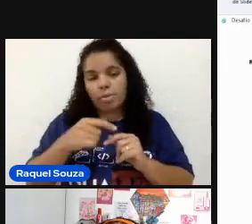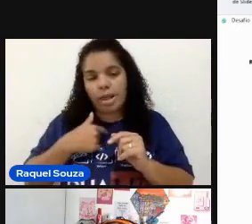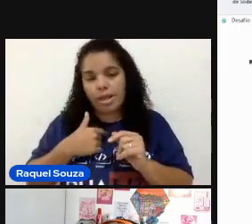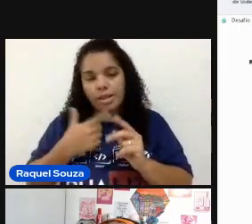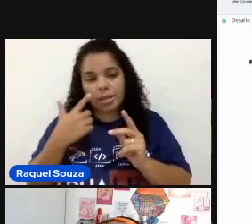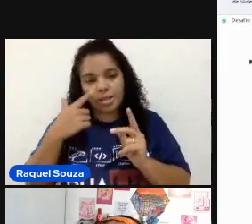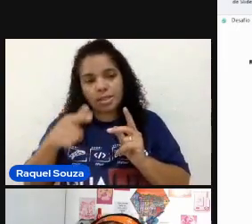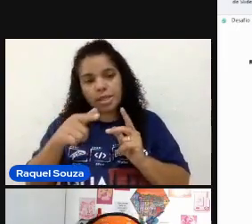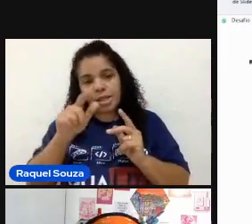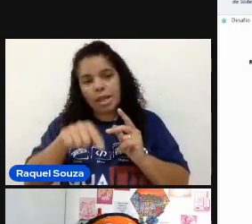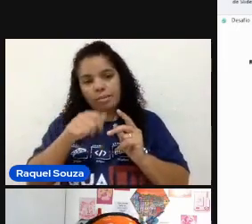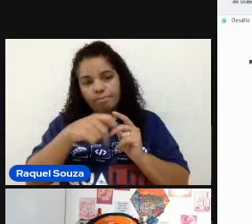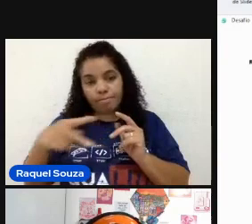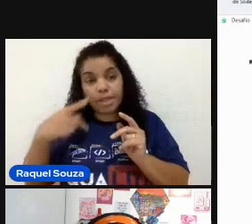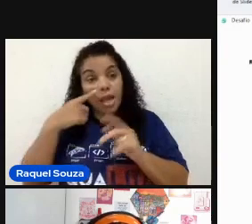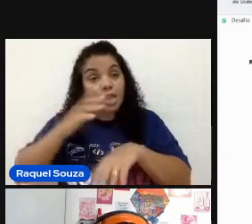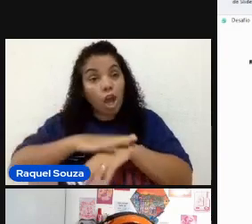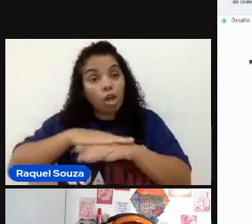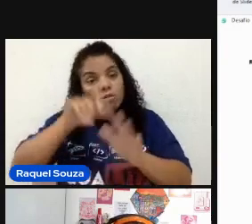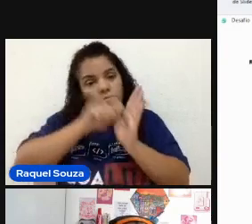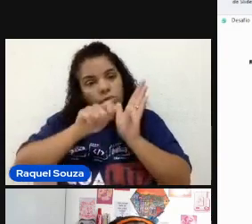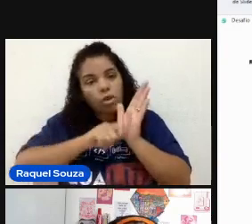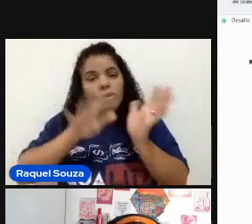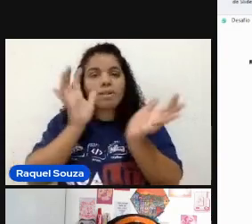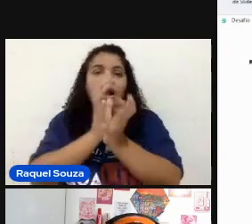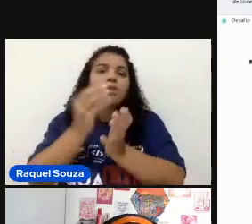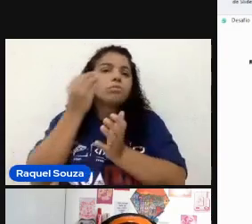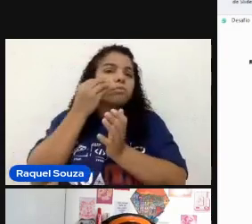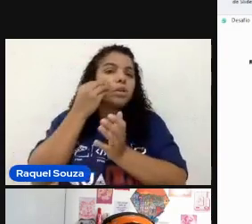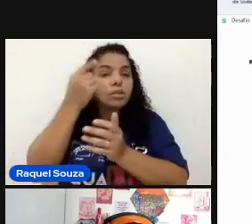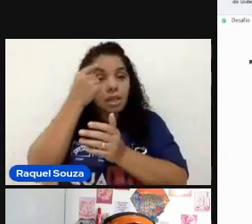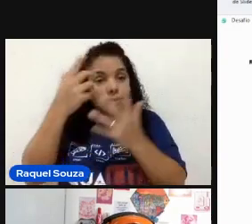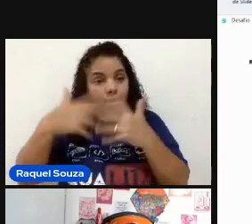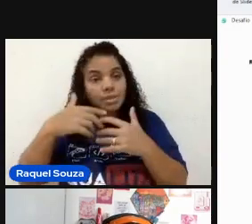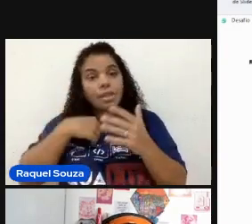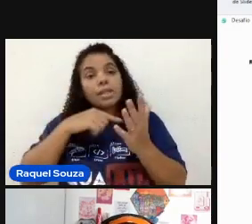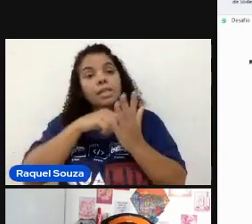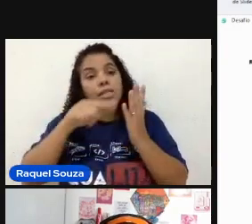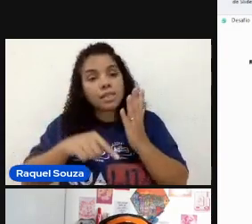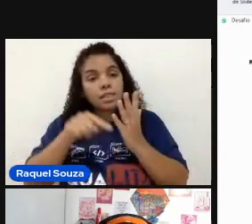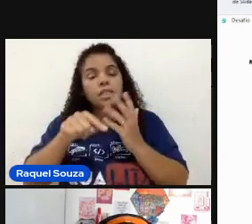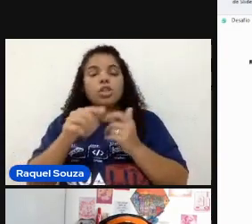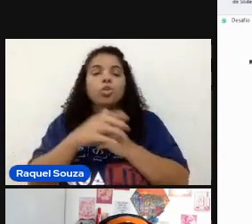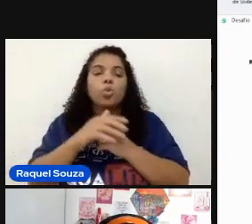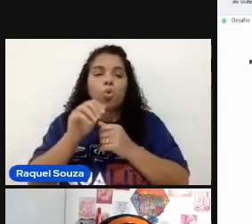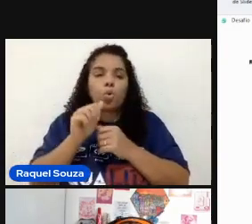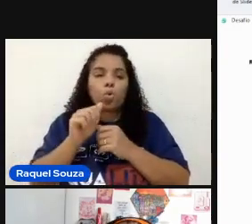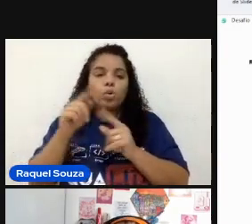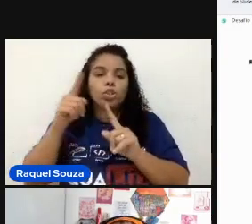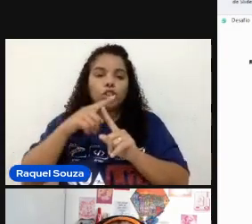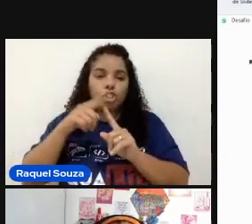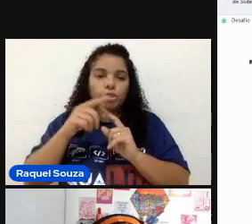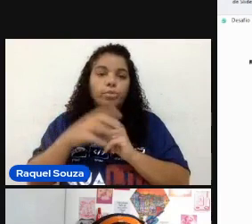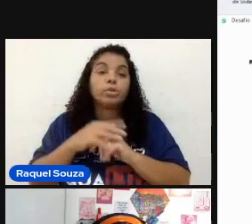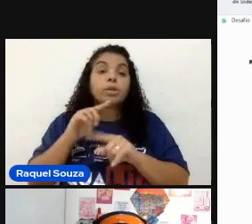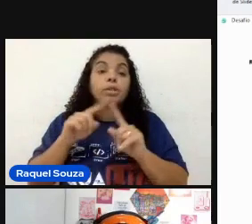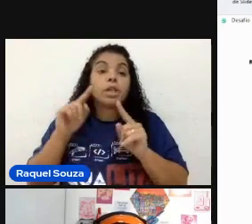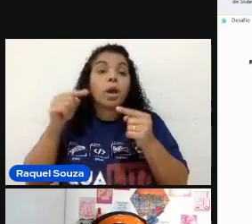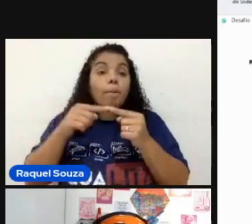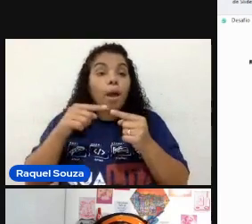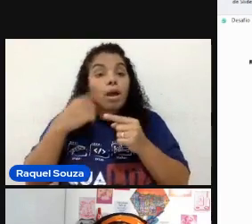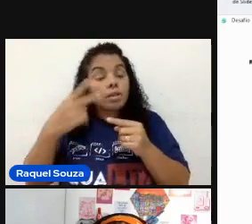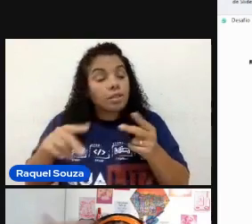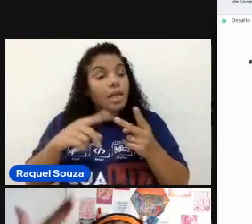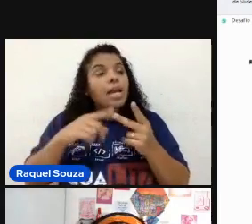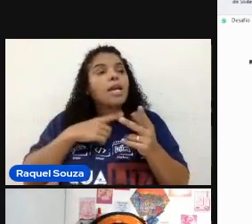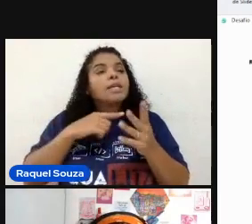Então, quando eu for escrever os meus casos de testes, eu tenho que pensar nesses cinco arquétipos. Baseado nesses